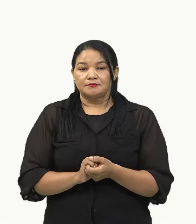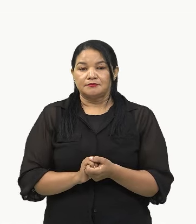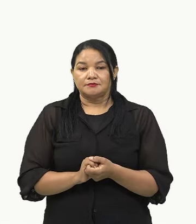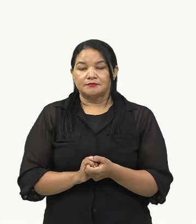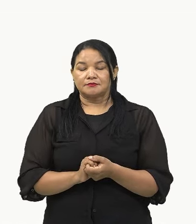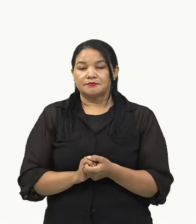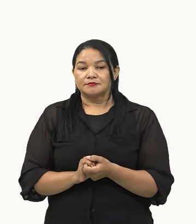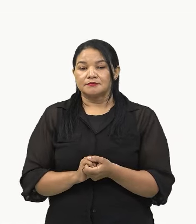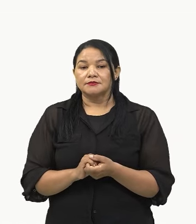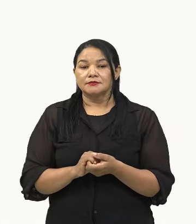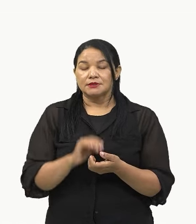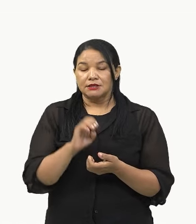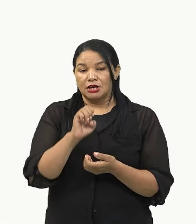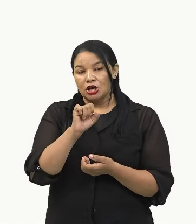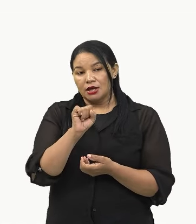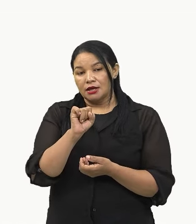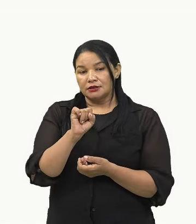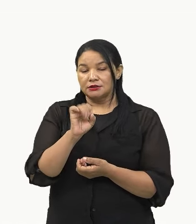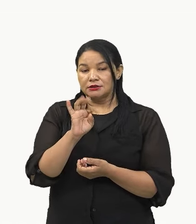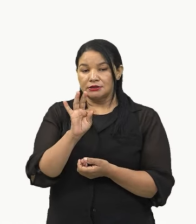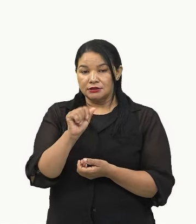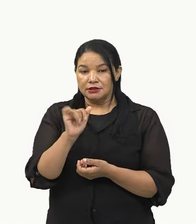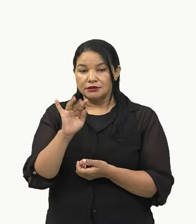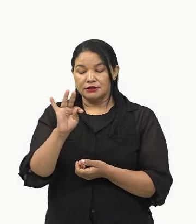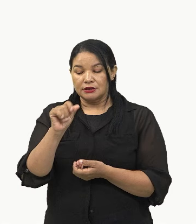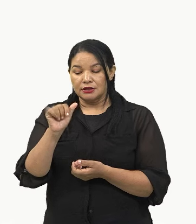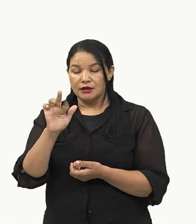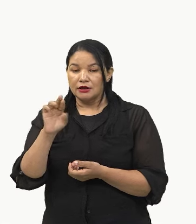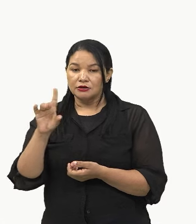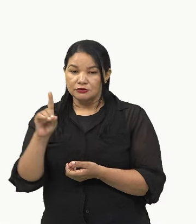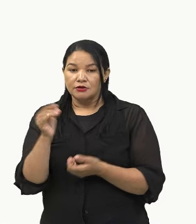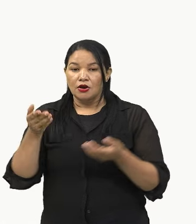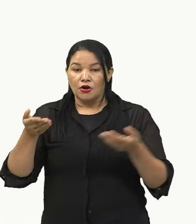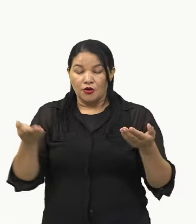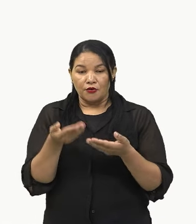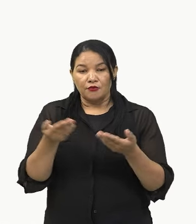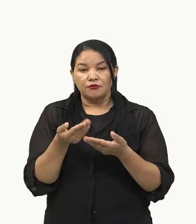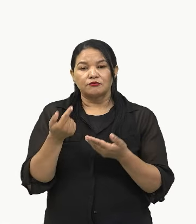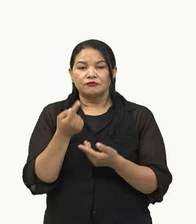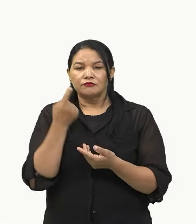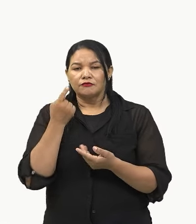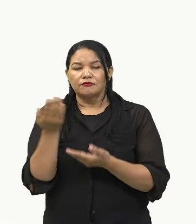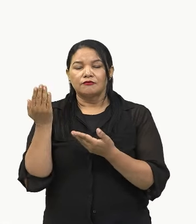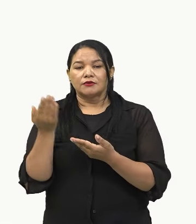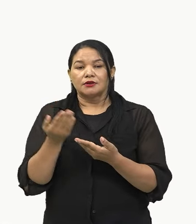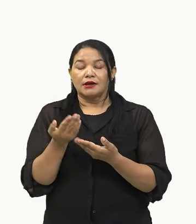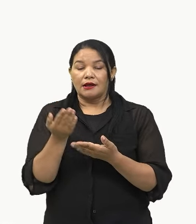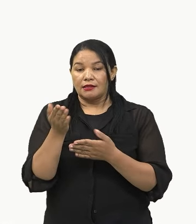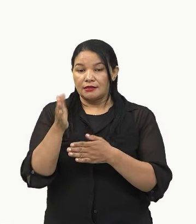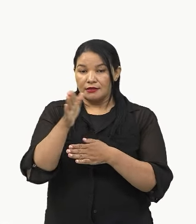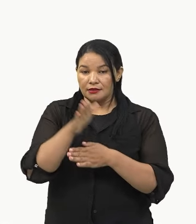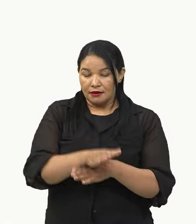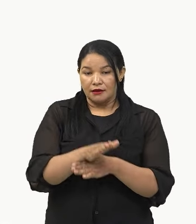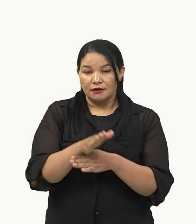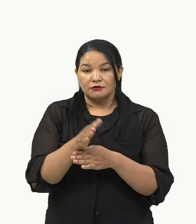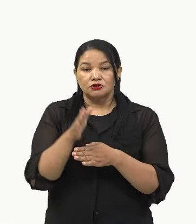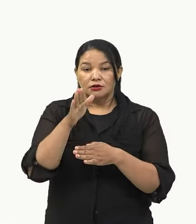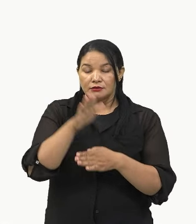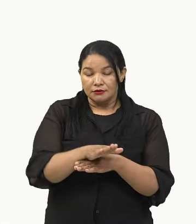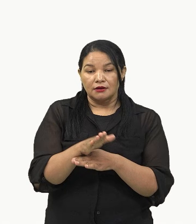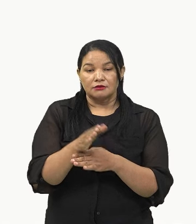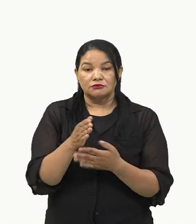é conhecido a uma pessoa. Ou seja, nesse caso, la tarde aún não ha